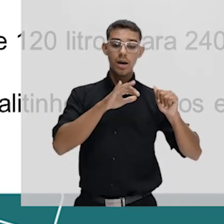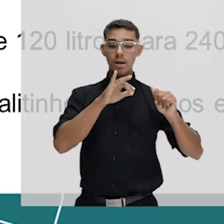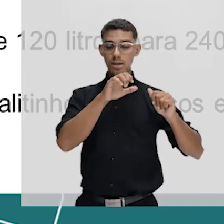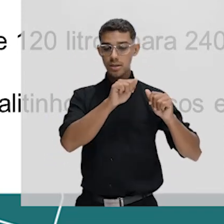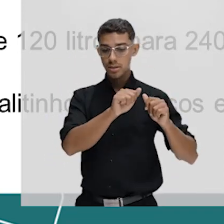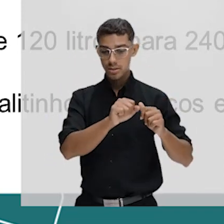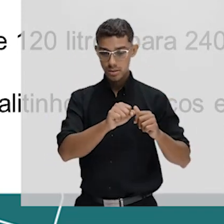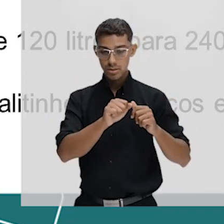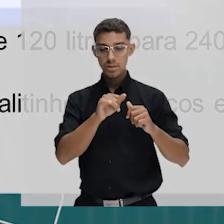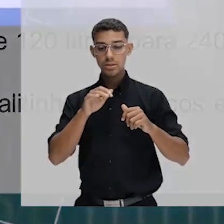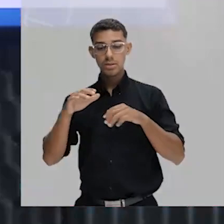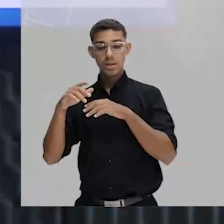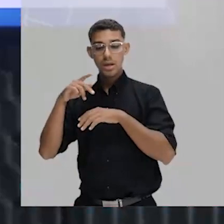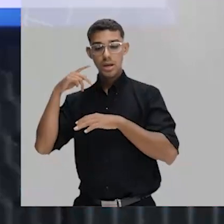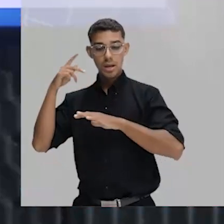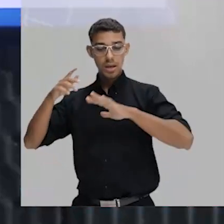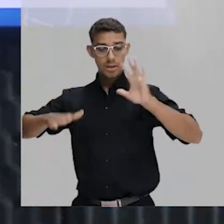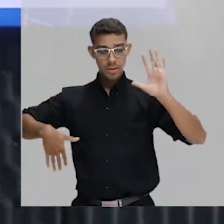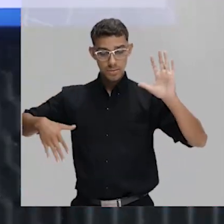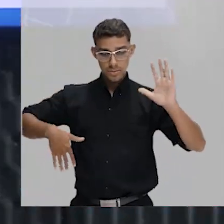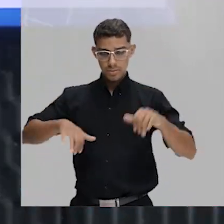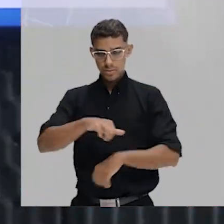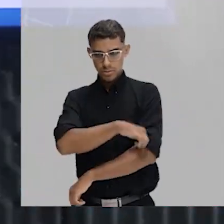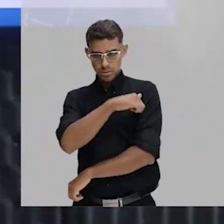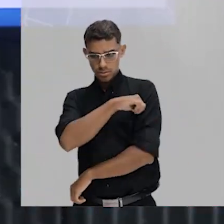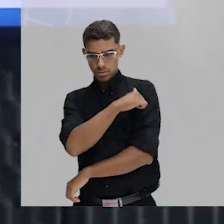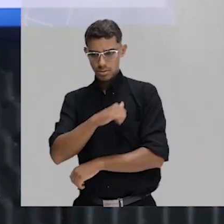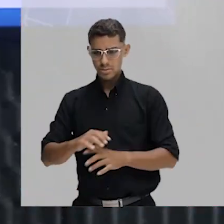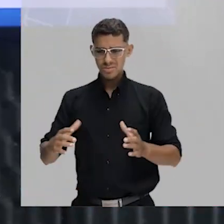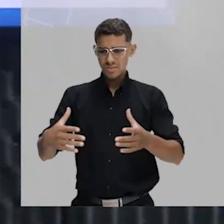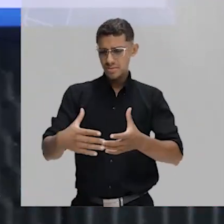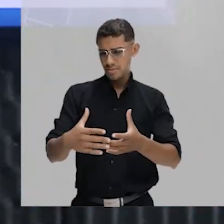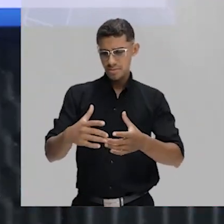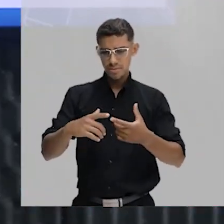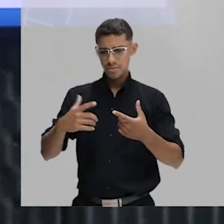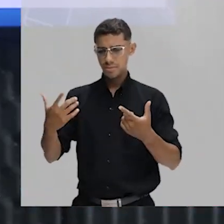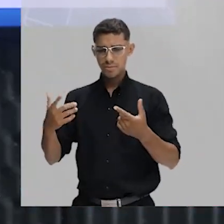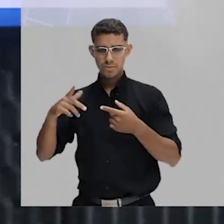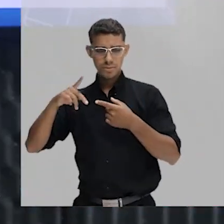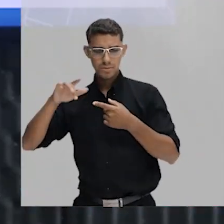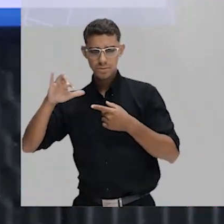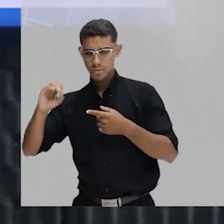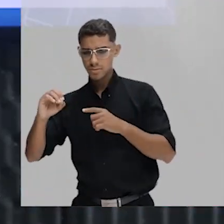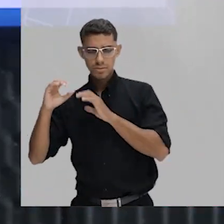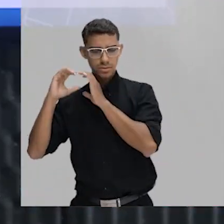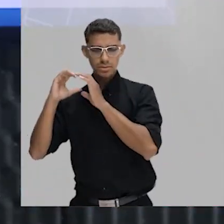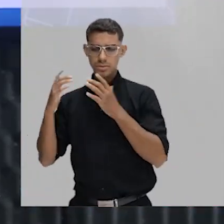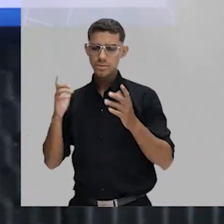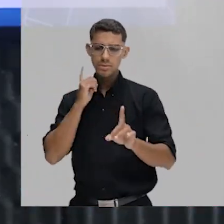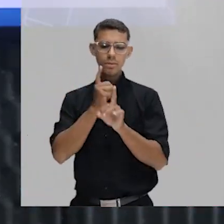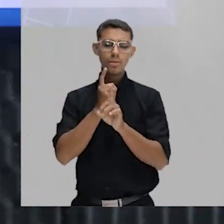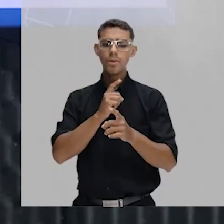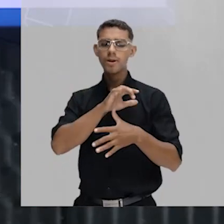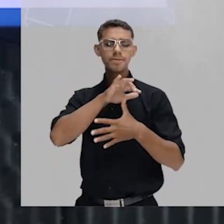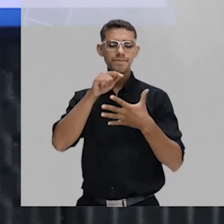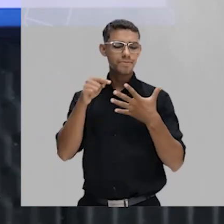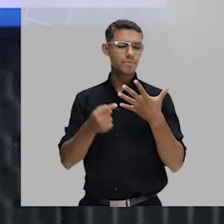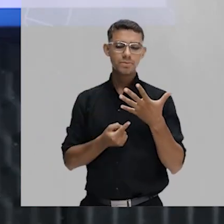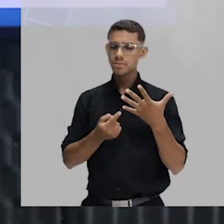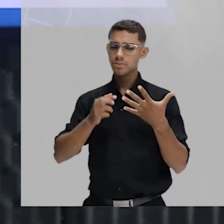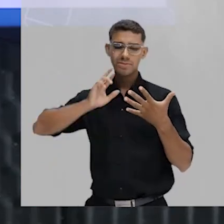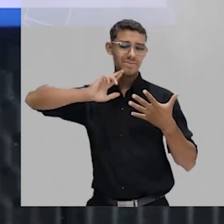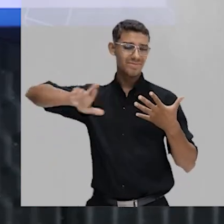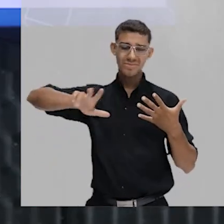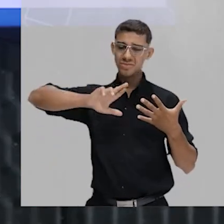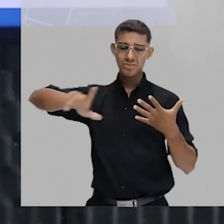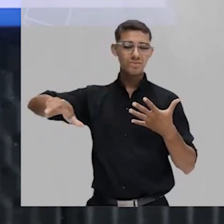Janeiro está coalhada de palitinhos plásticos e cocos, né? Então aí, já deu para identificar, a única que não é artigo,